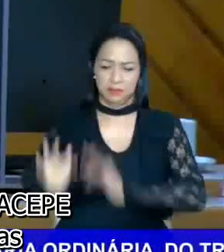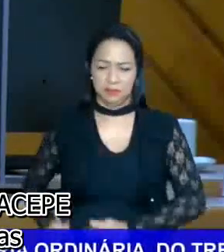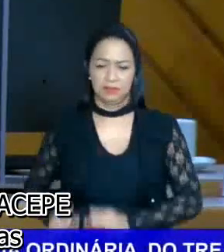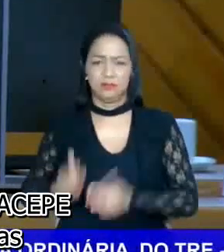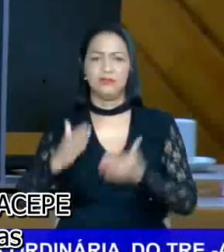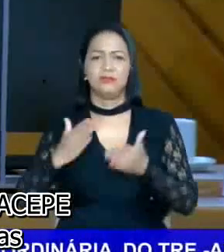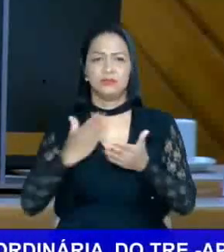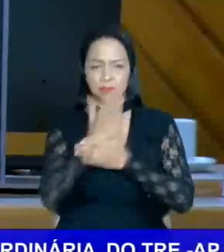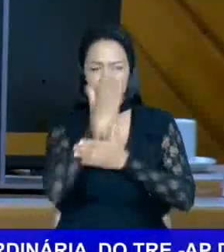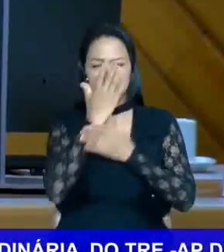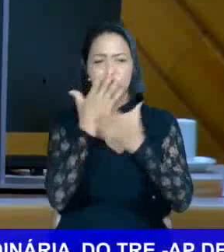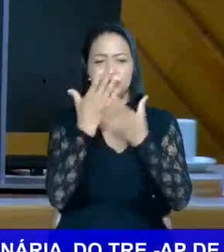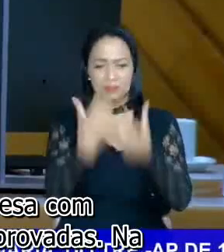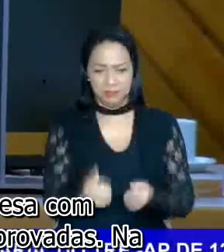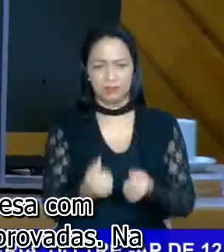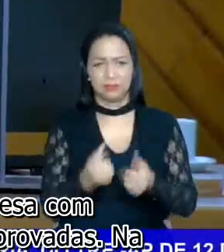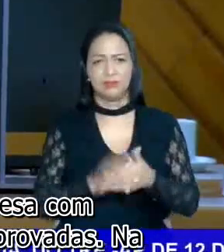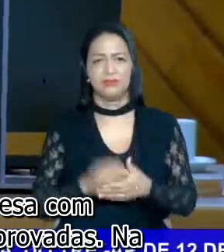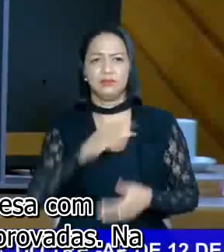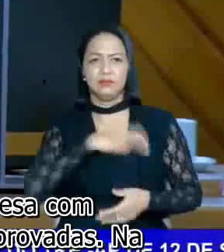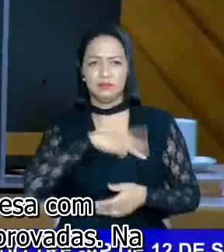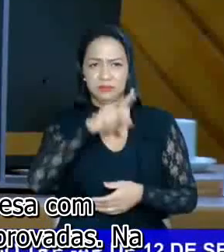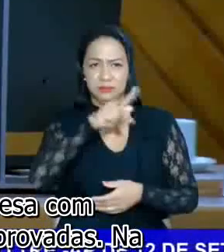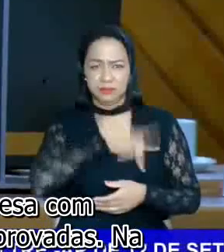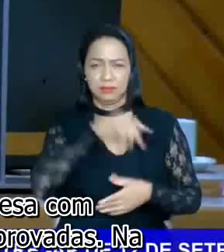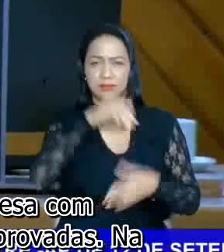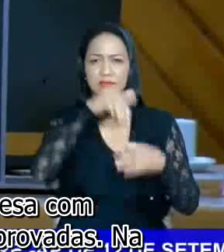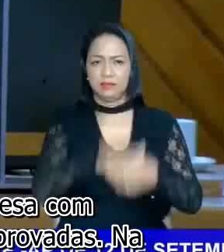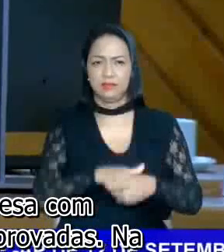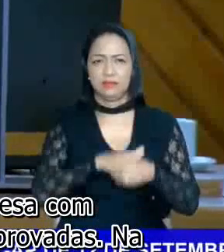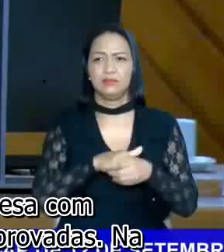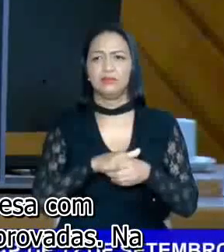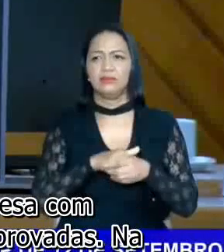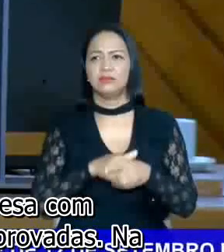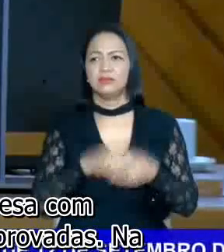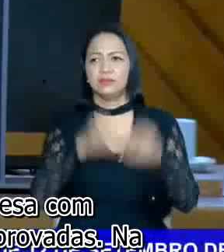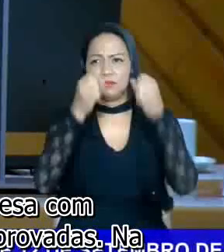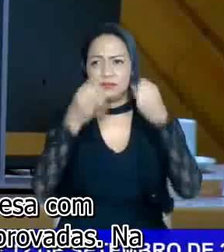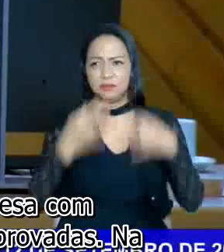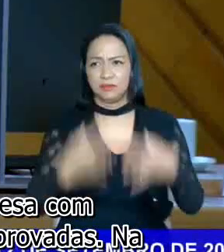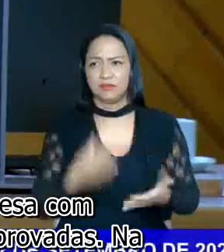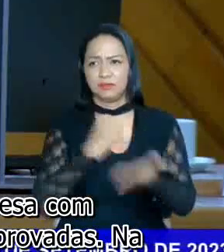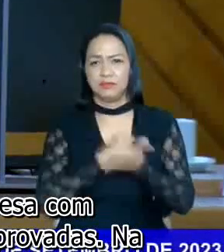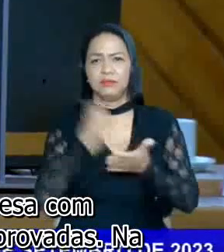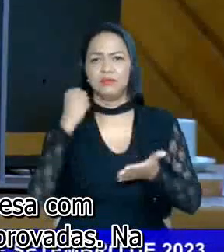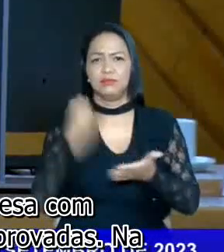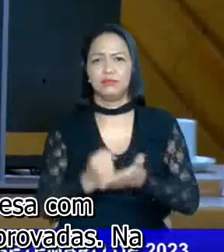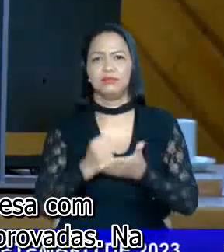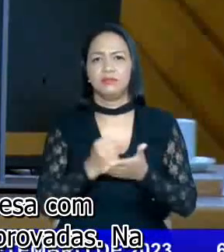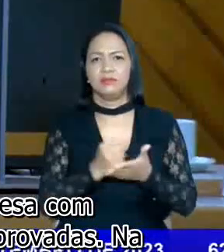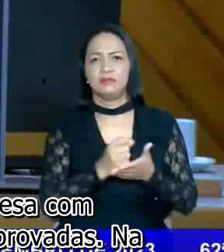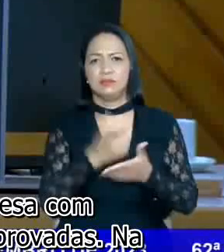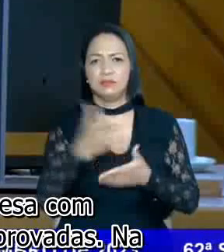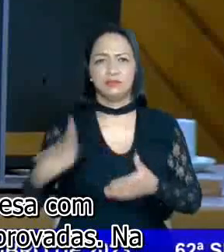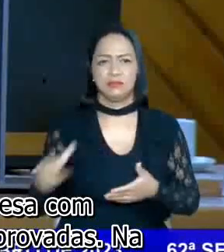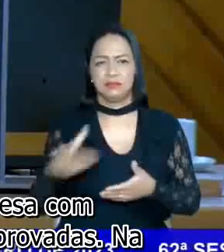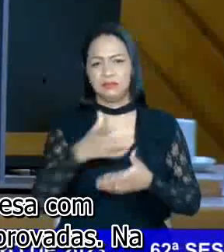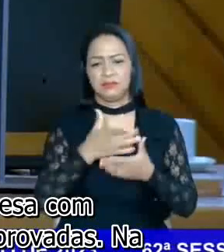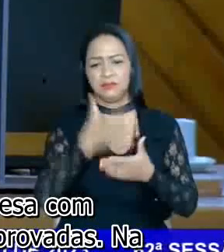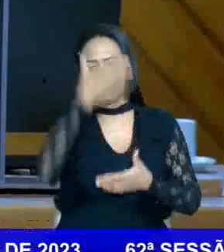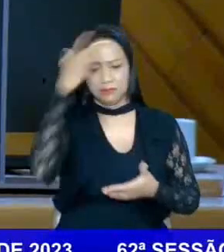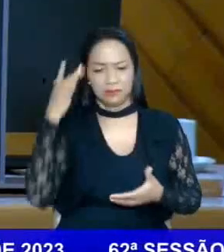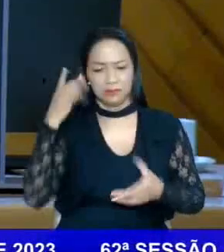pela aprovação das contas. O Ministério Público Eleitoral destacou que a despesa com contratação de terceiros não foram